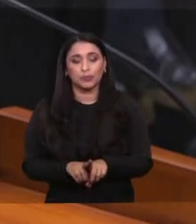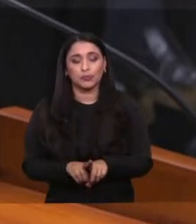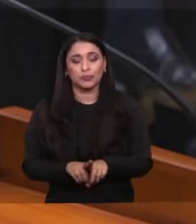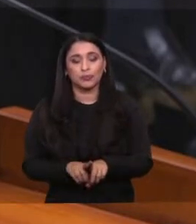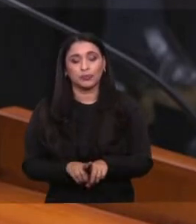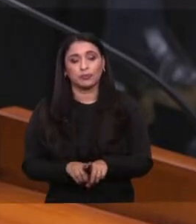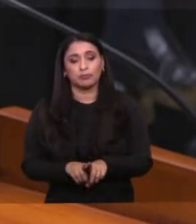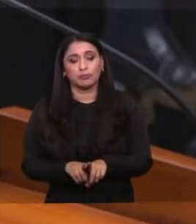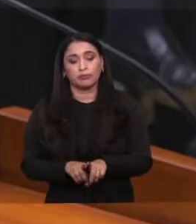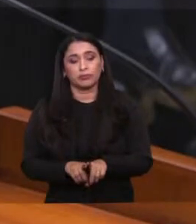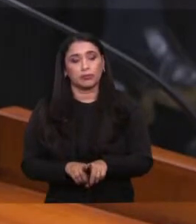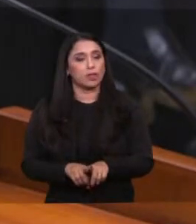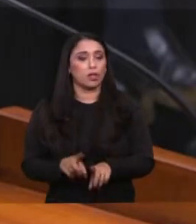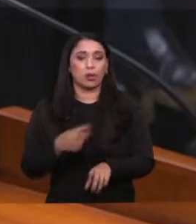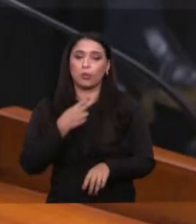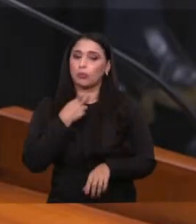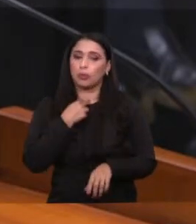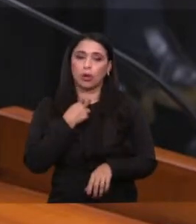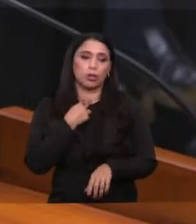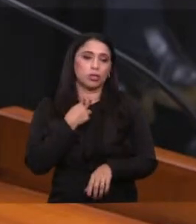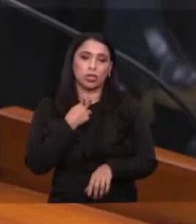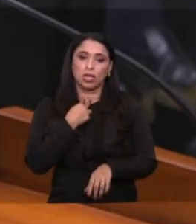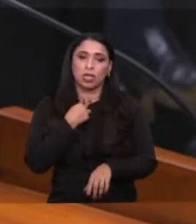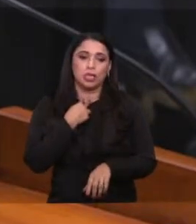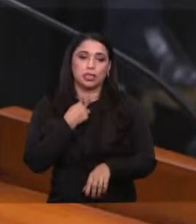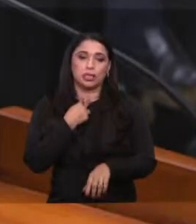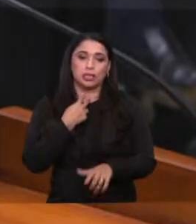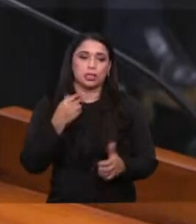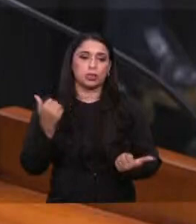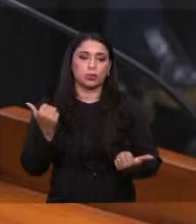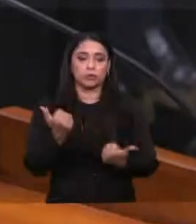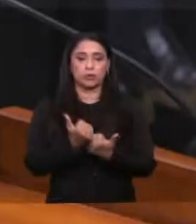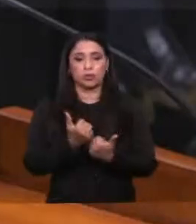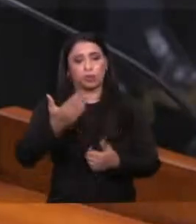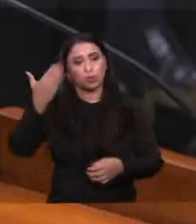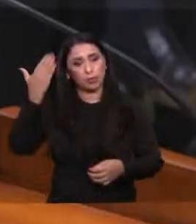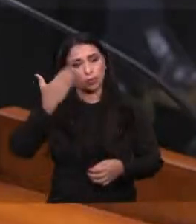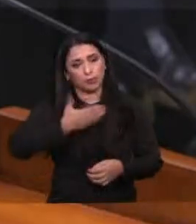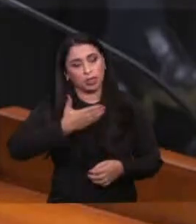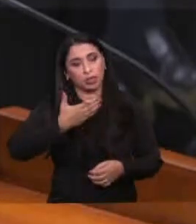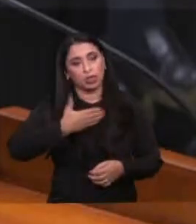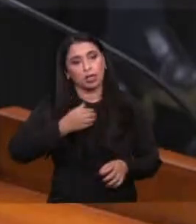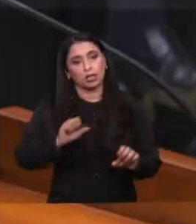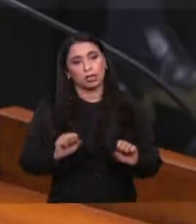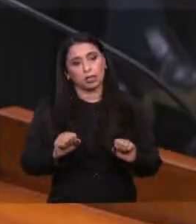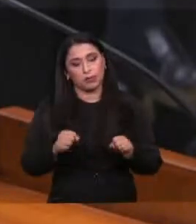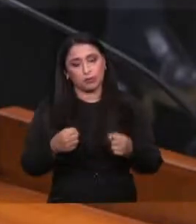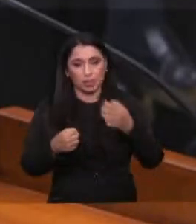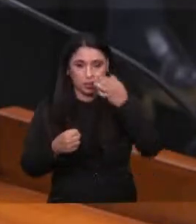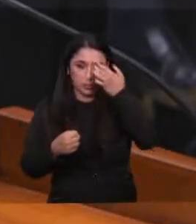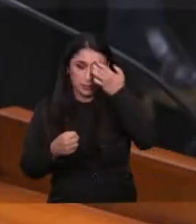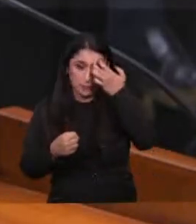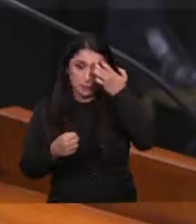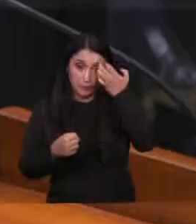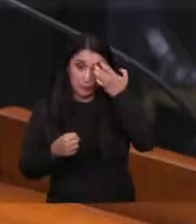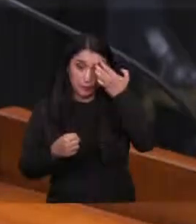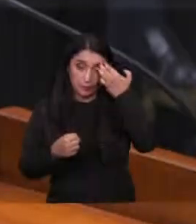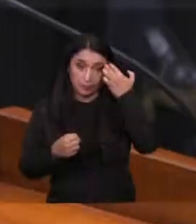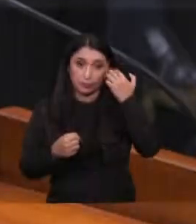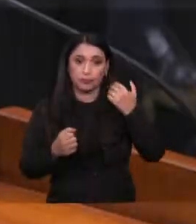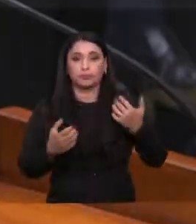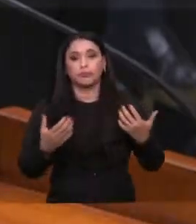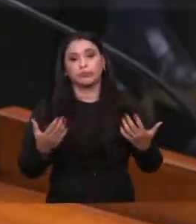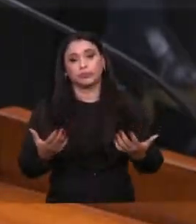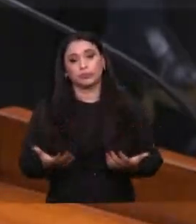não pode se substituir a atuação probatória da defesa. É só isso. E seria,